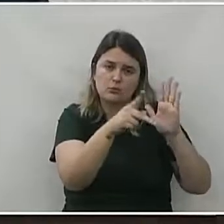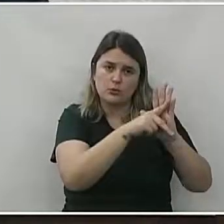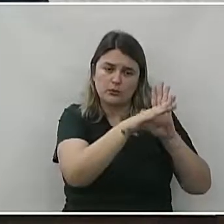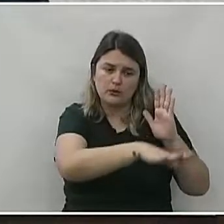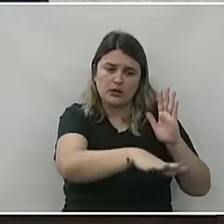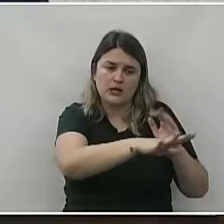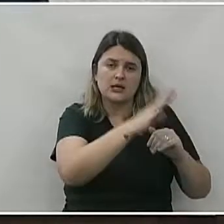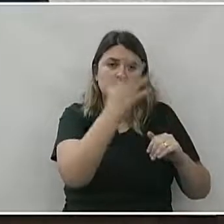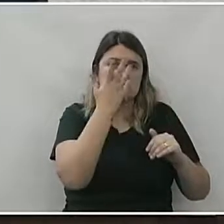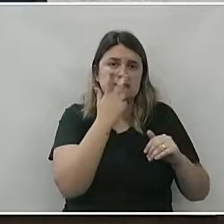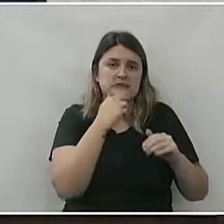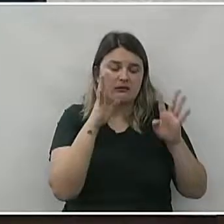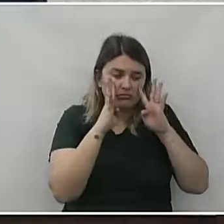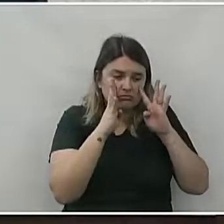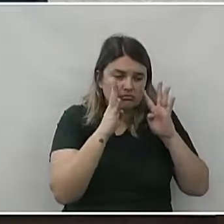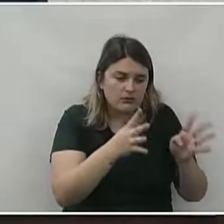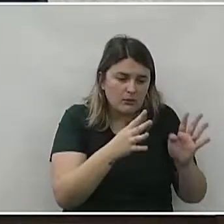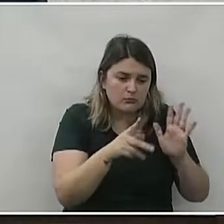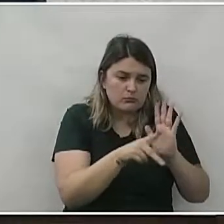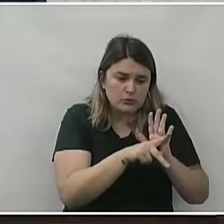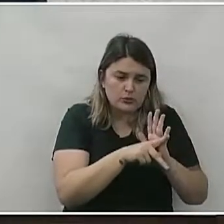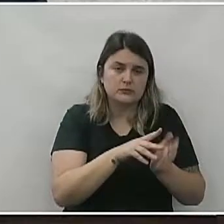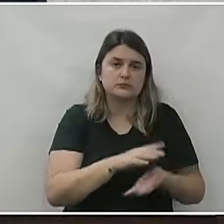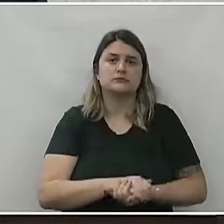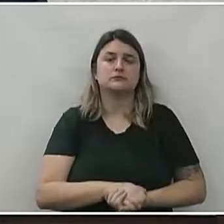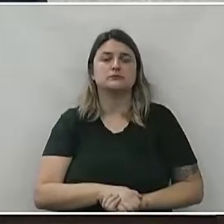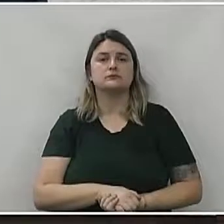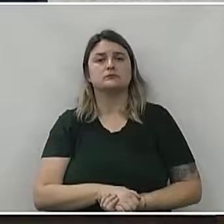necessária uma atenção mais específica por